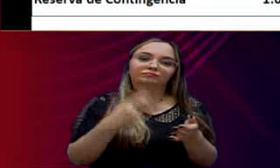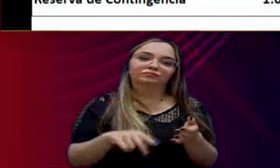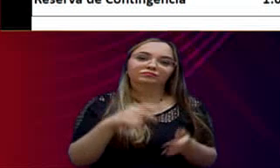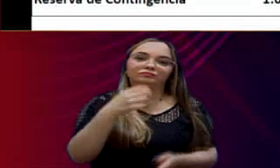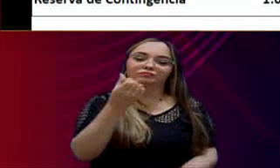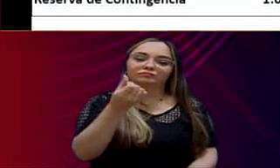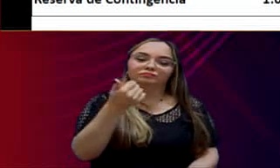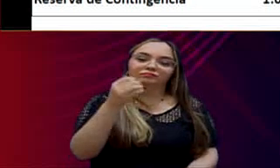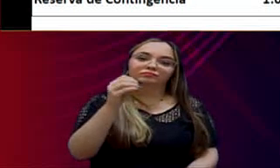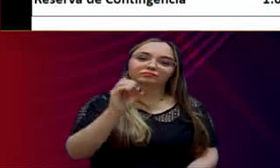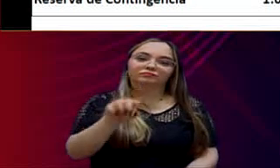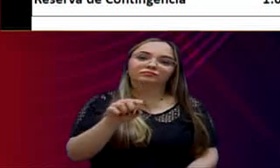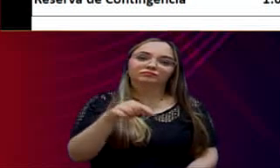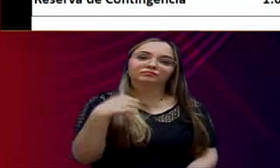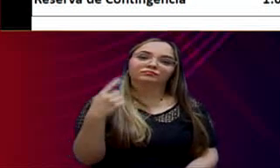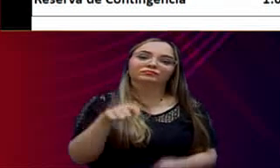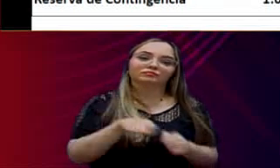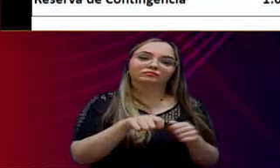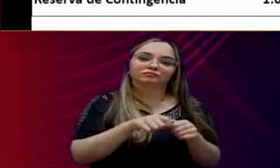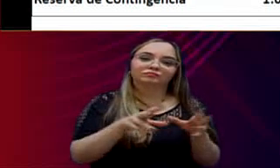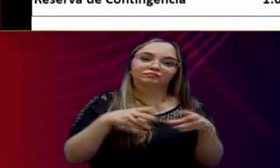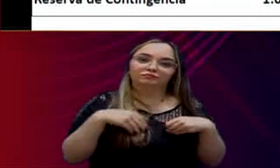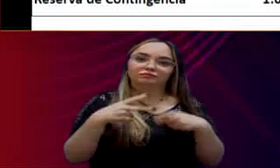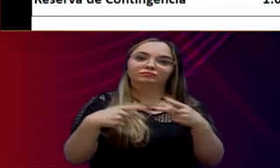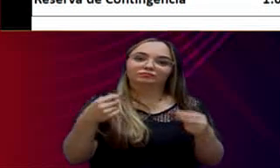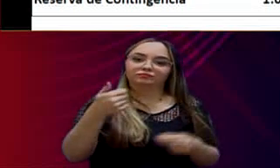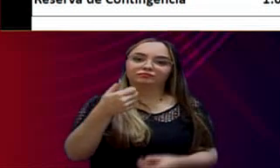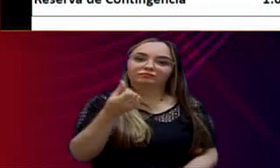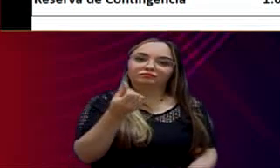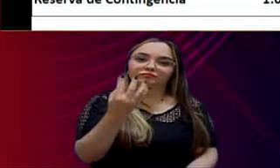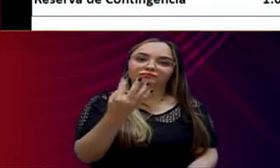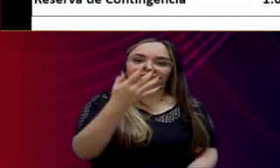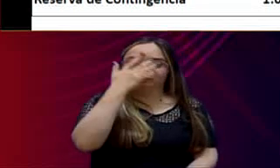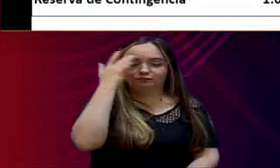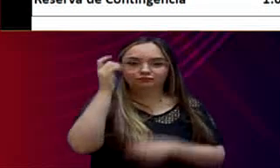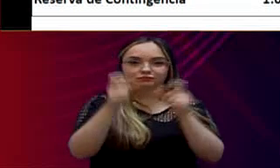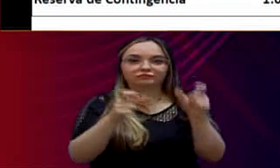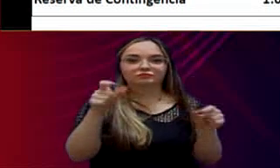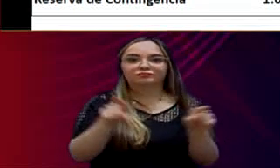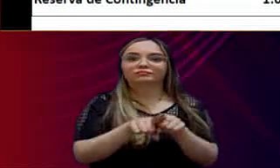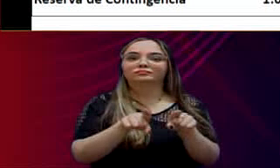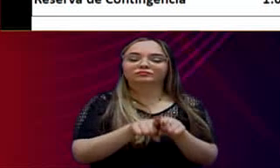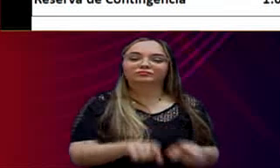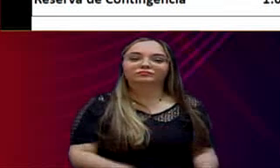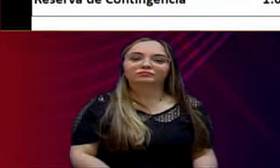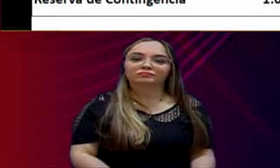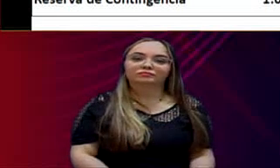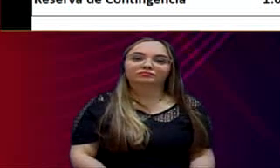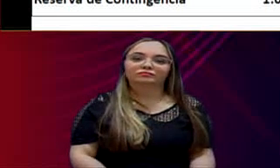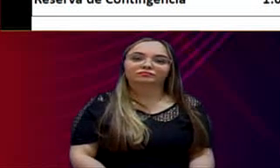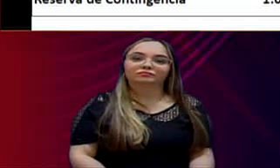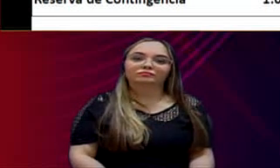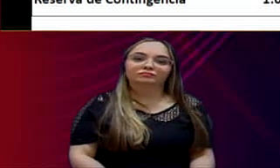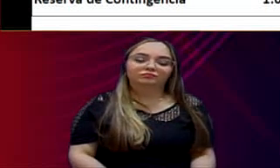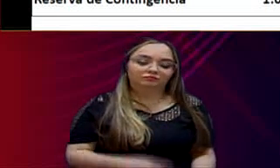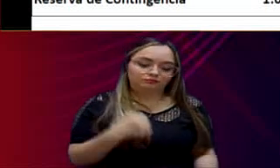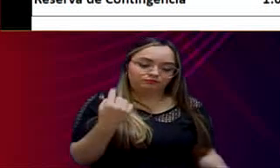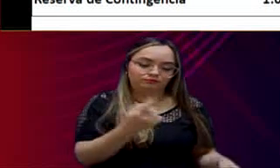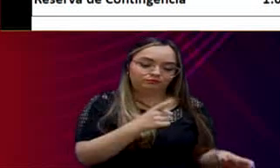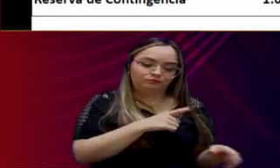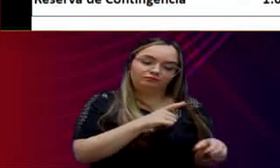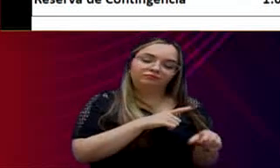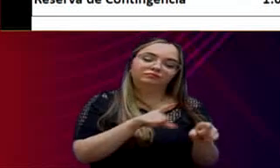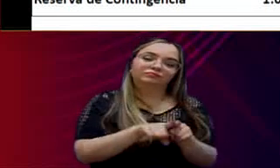610 mil para fazer premiação A 164 pessoas também temos também o programa